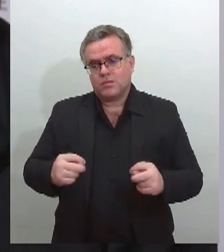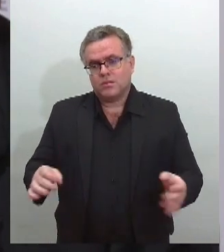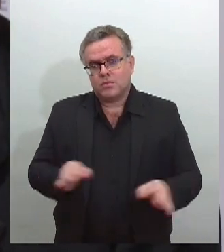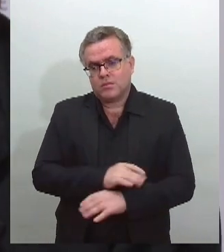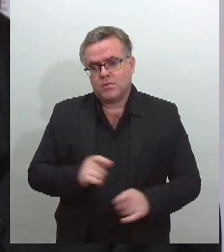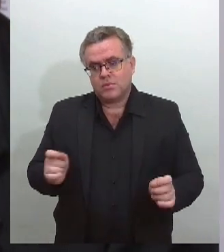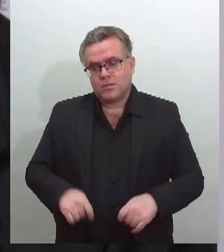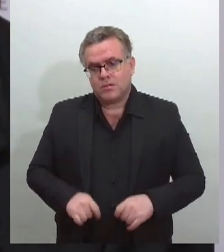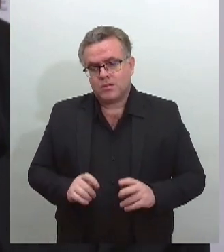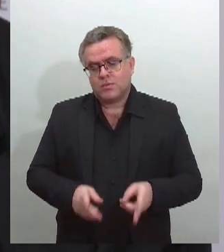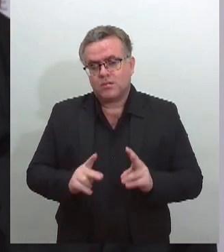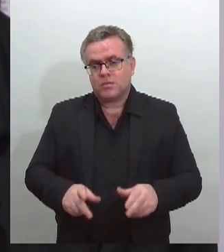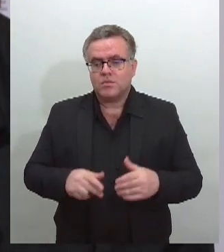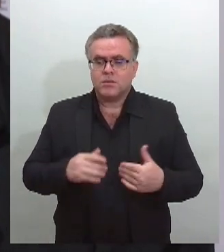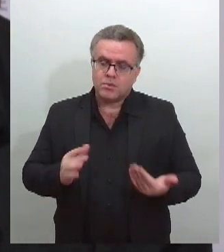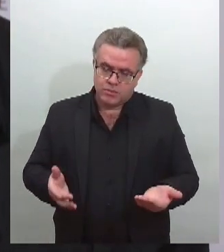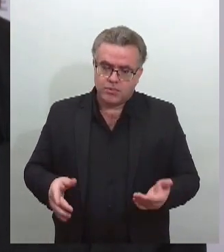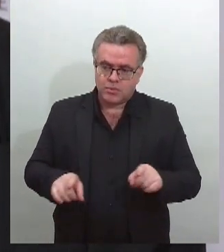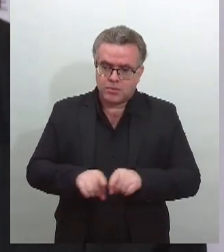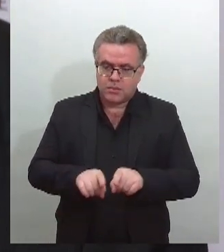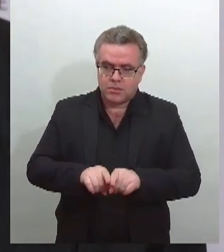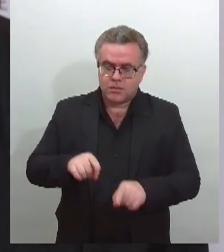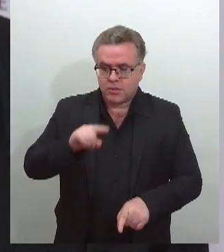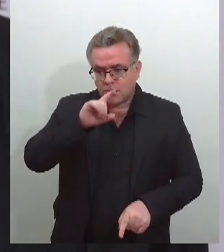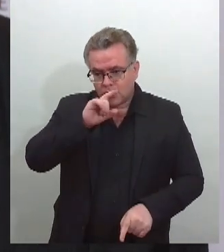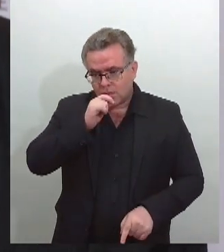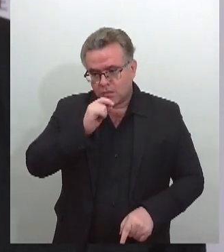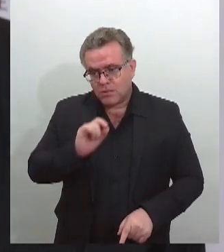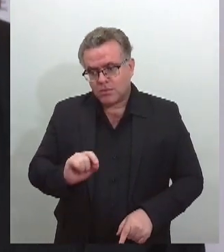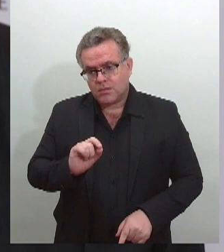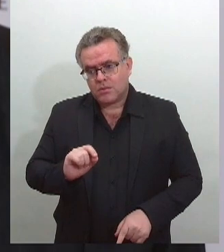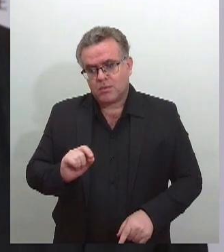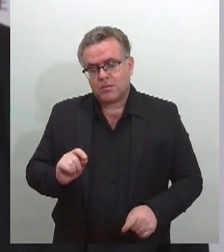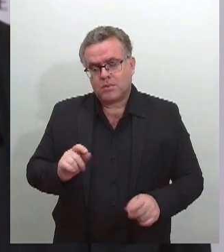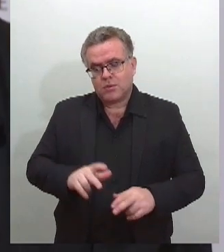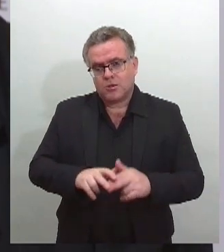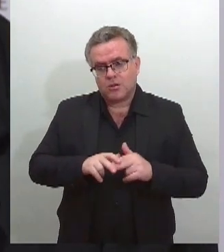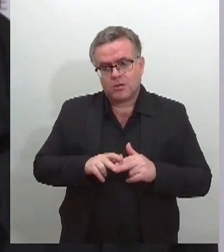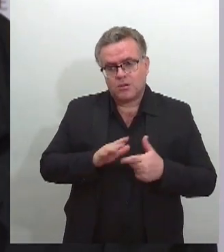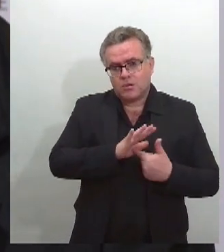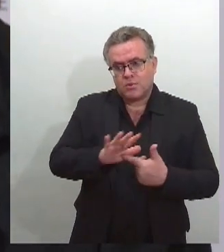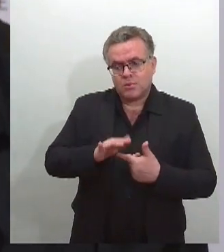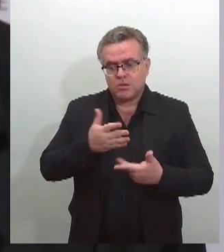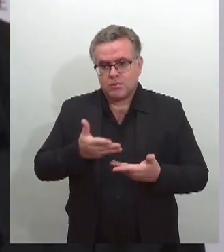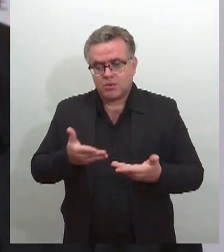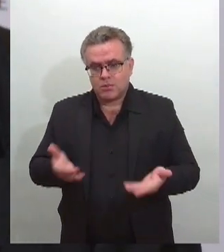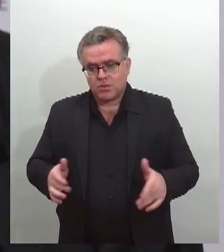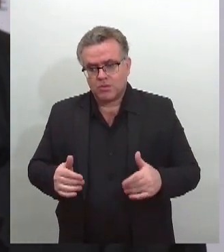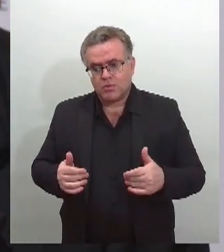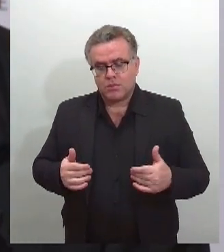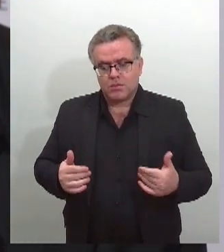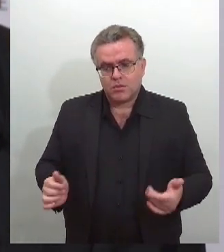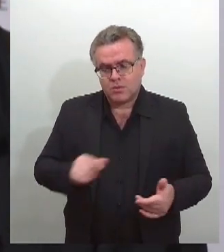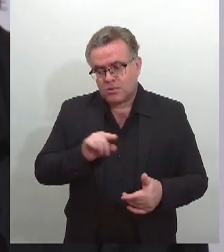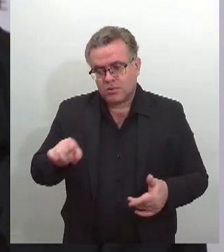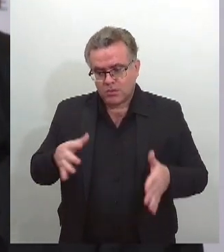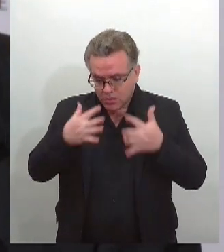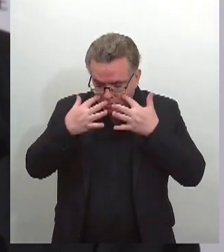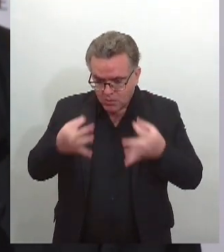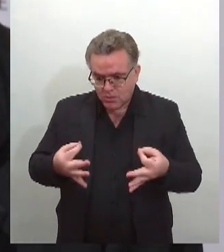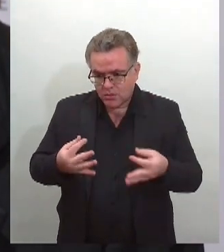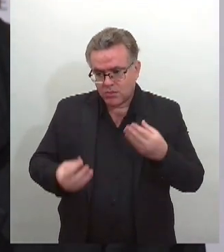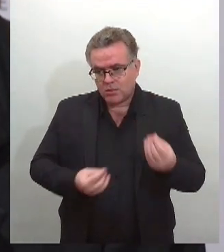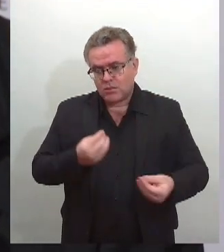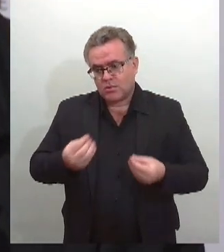aqui até mesmo em Aracaju. Então eu estou trazendo aqui para que eles olhem para a caprinovinocultura, para que